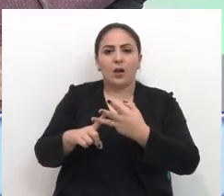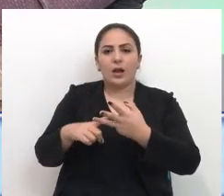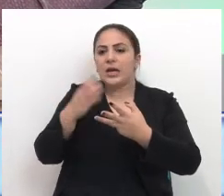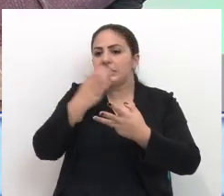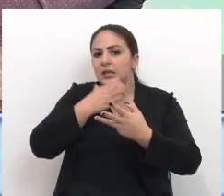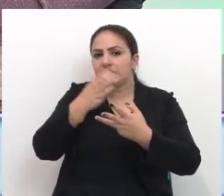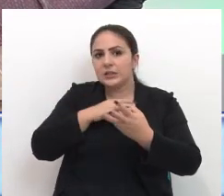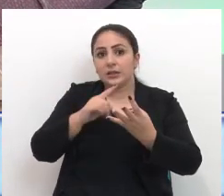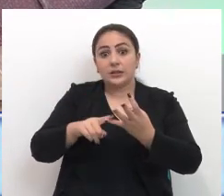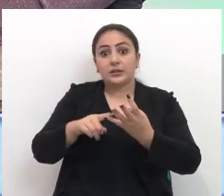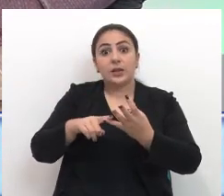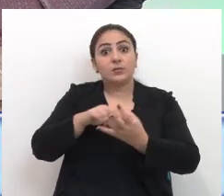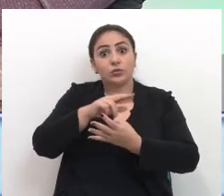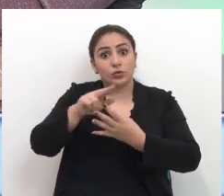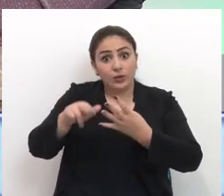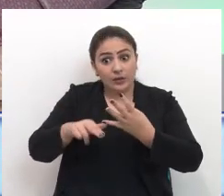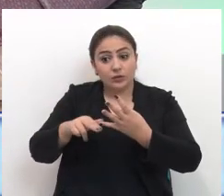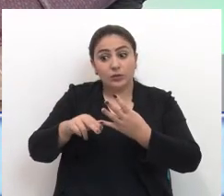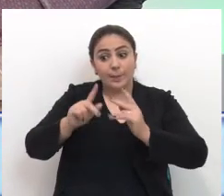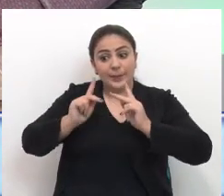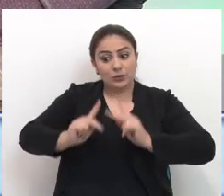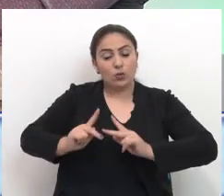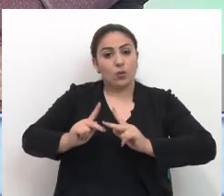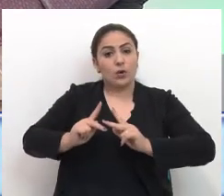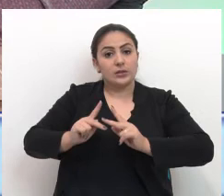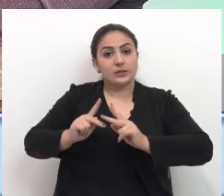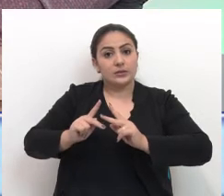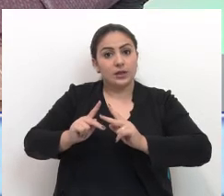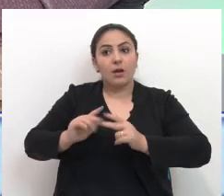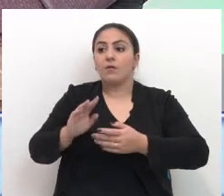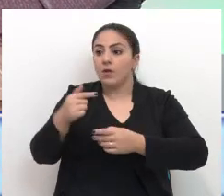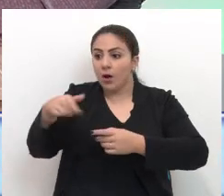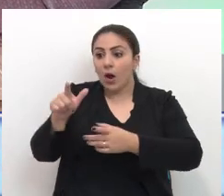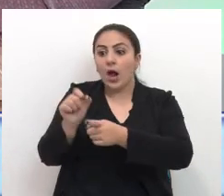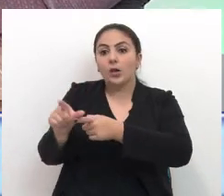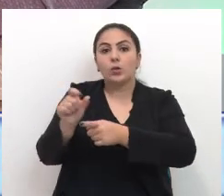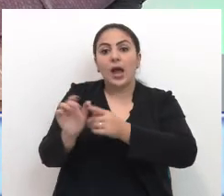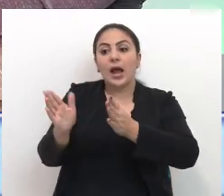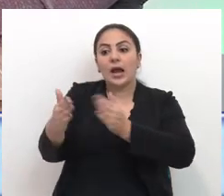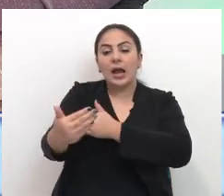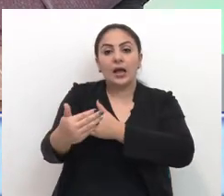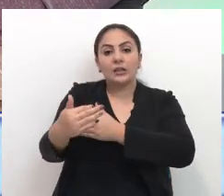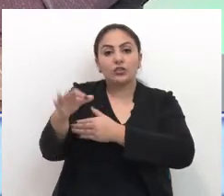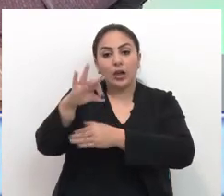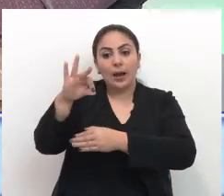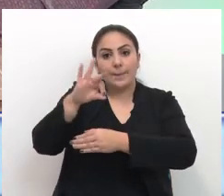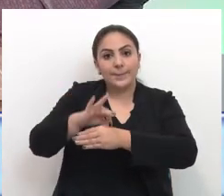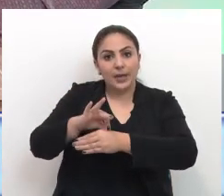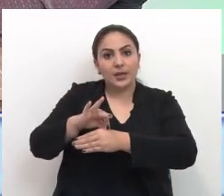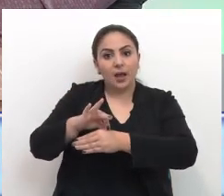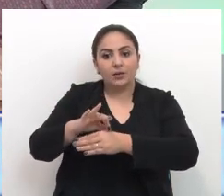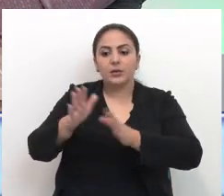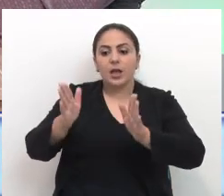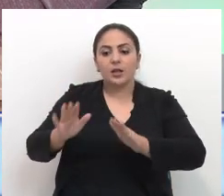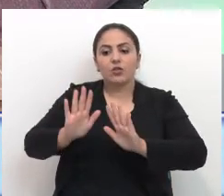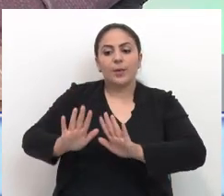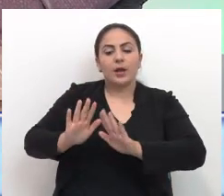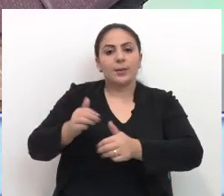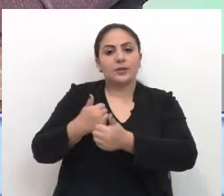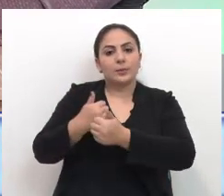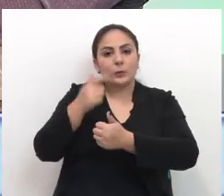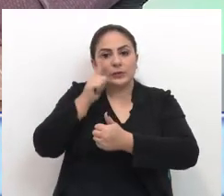né? Tem certos produtores que chegam até a alugar caixas de abelhas, né,